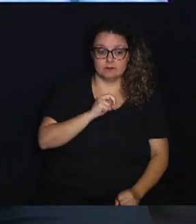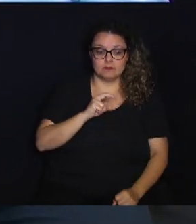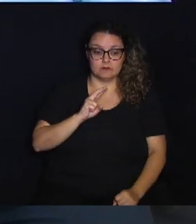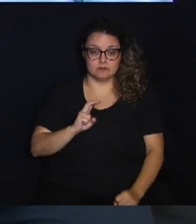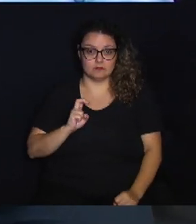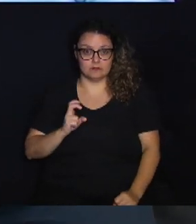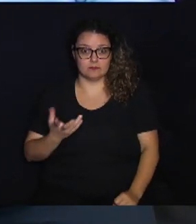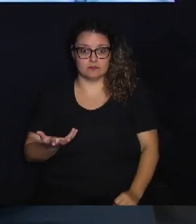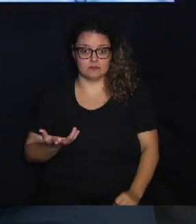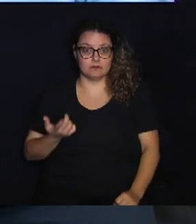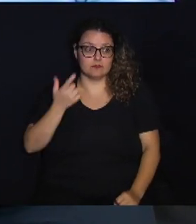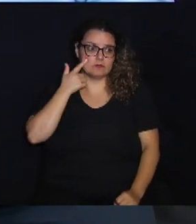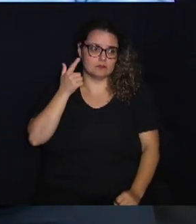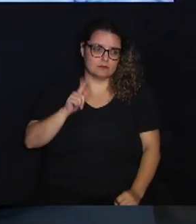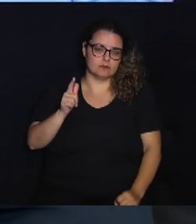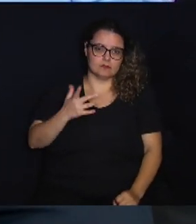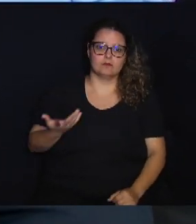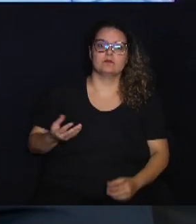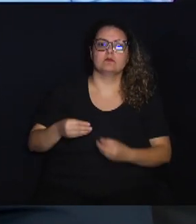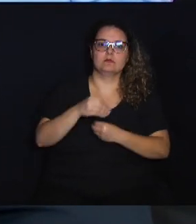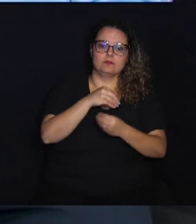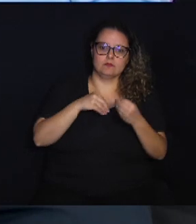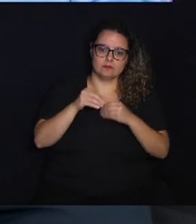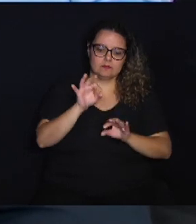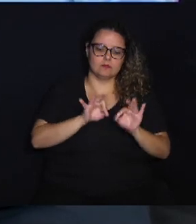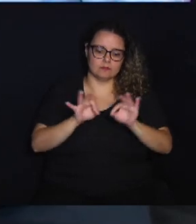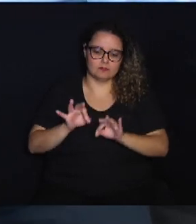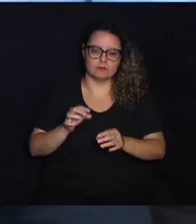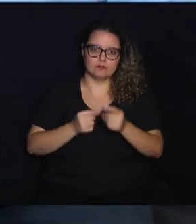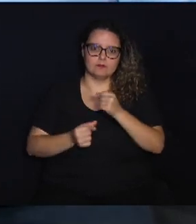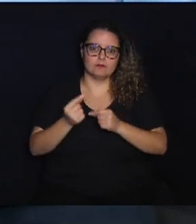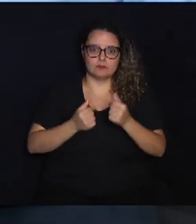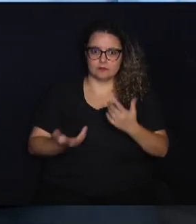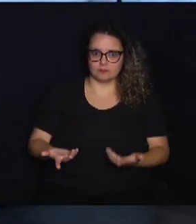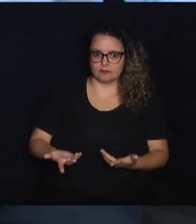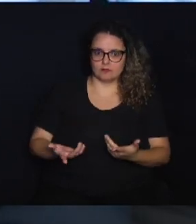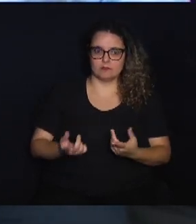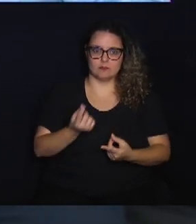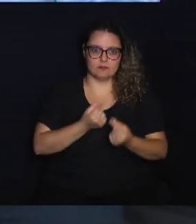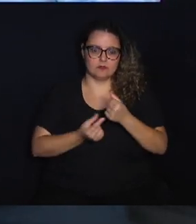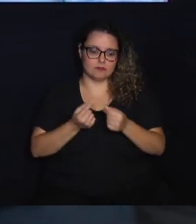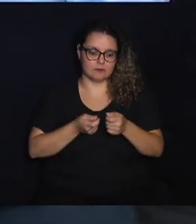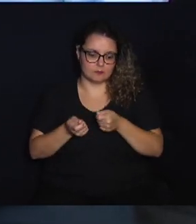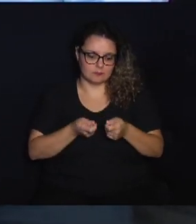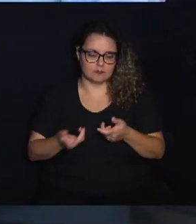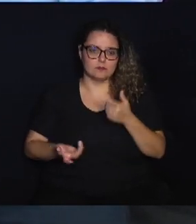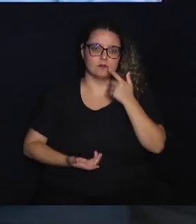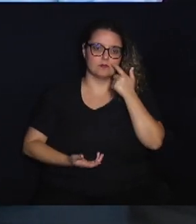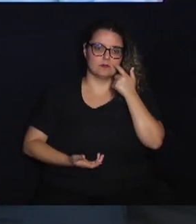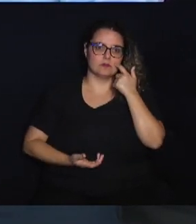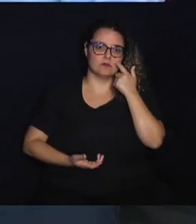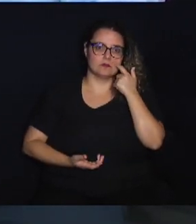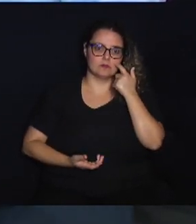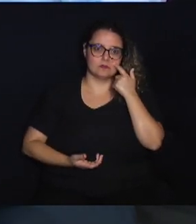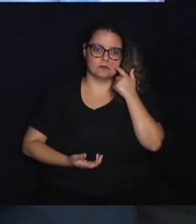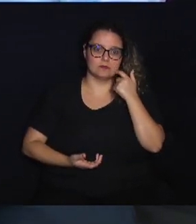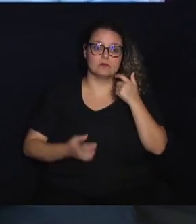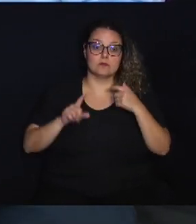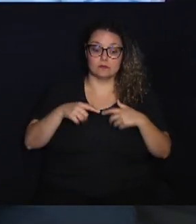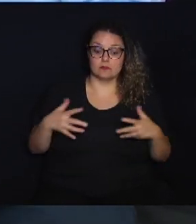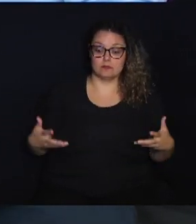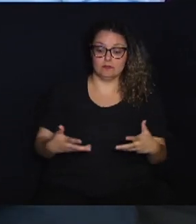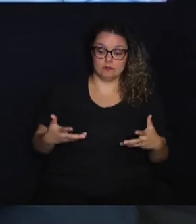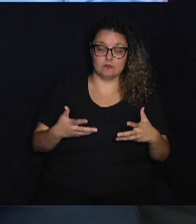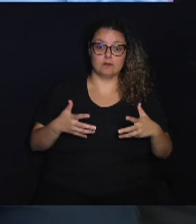2025, inevitavelmente, envolve planejamento financeiro. Planejamento financeiro é o motor que